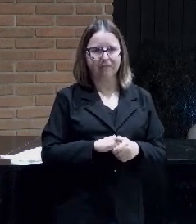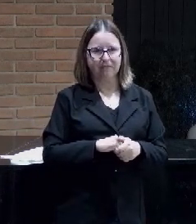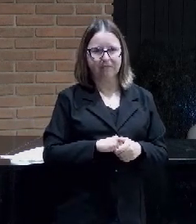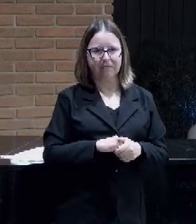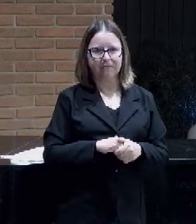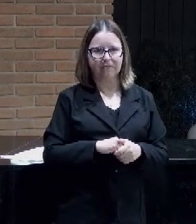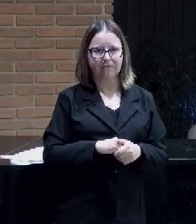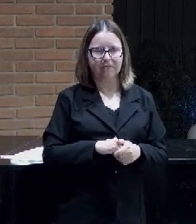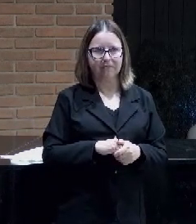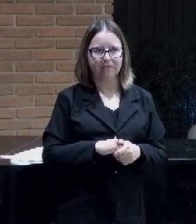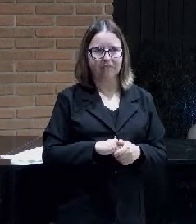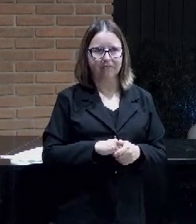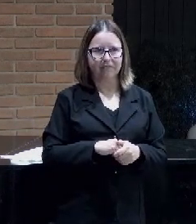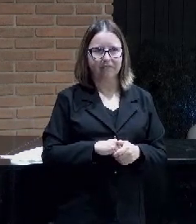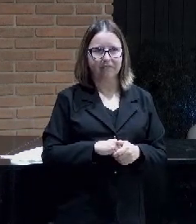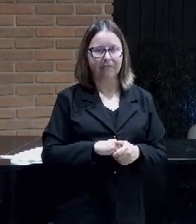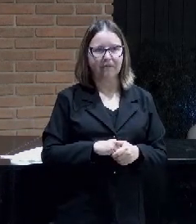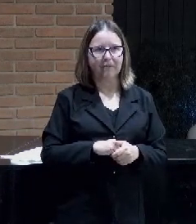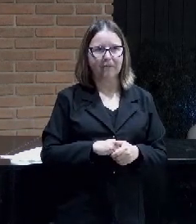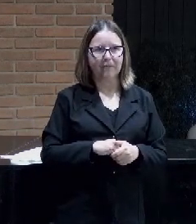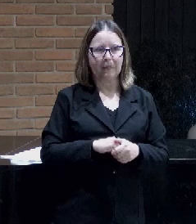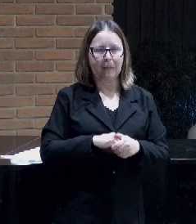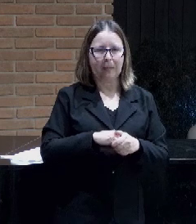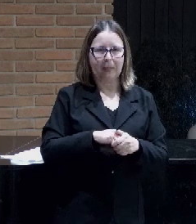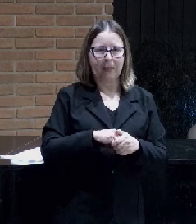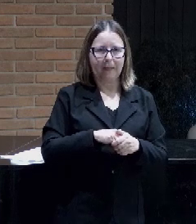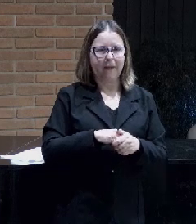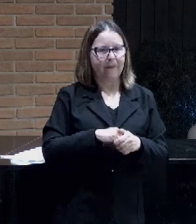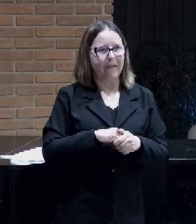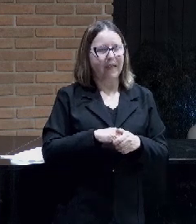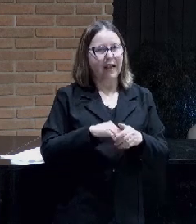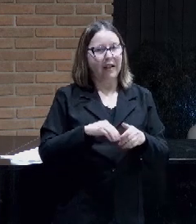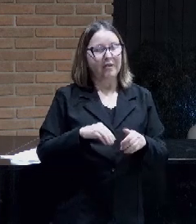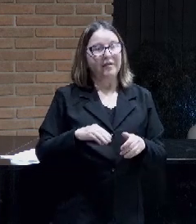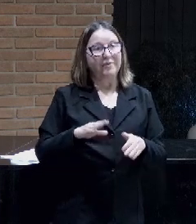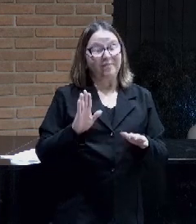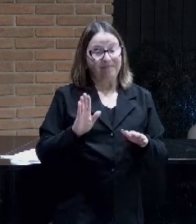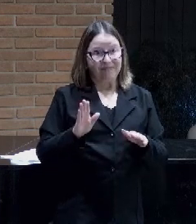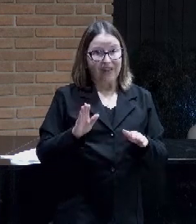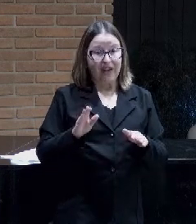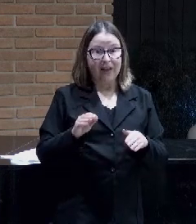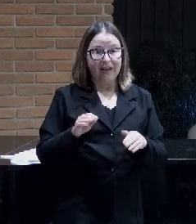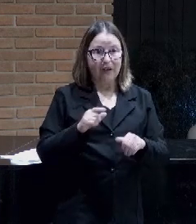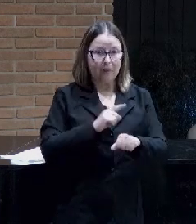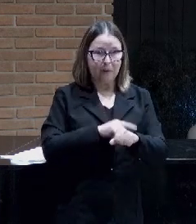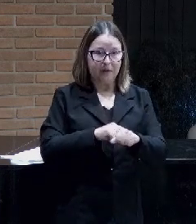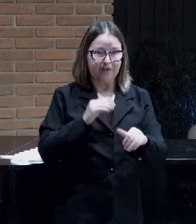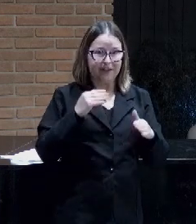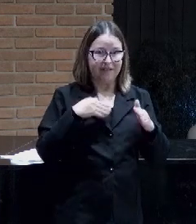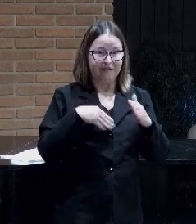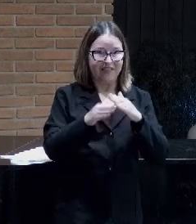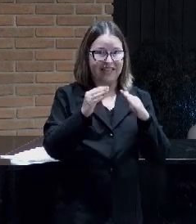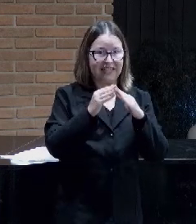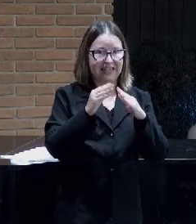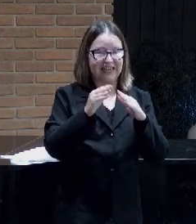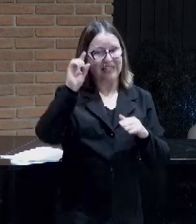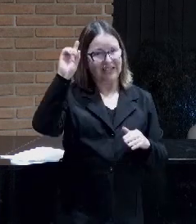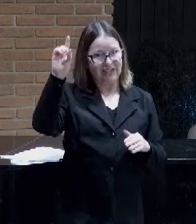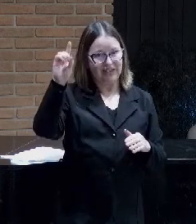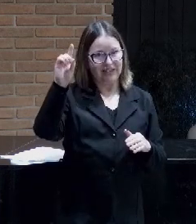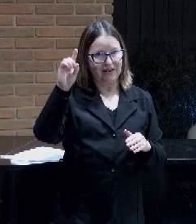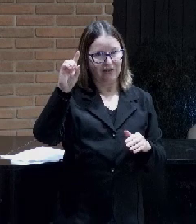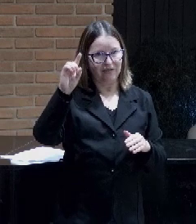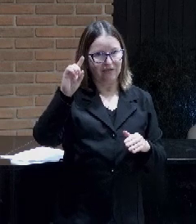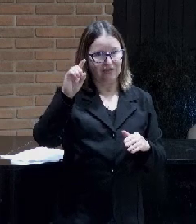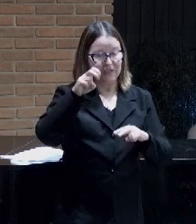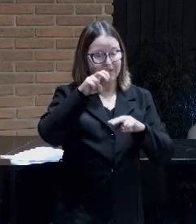guarde o pé, quando você entrar na casa de Deus. Chegar-se para ouvir é melhor do que oferecer um sacrifício de tolos, que fazem